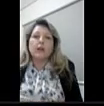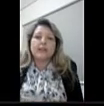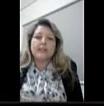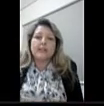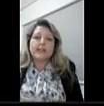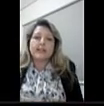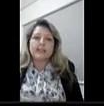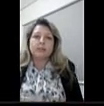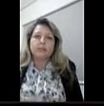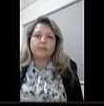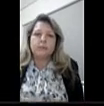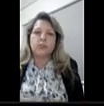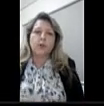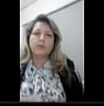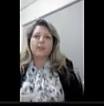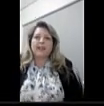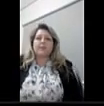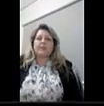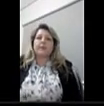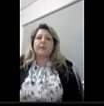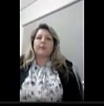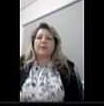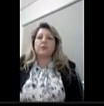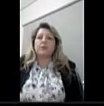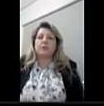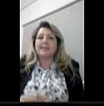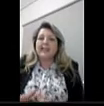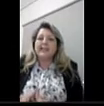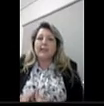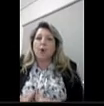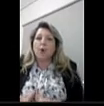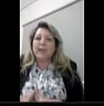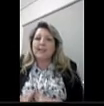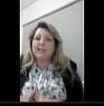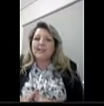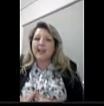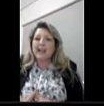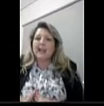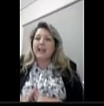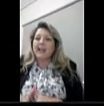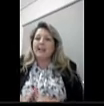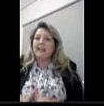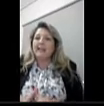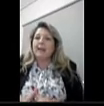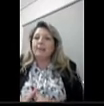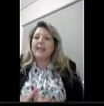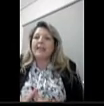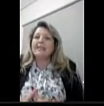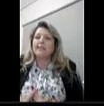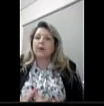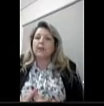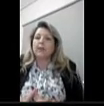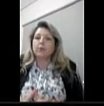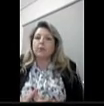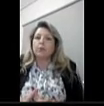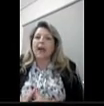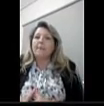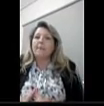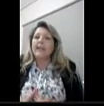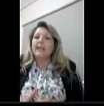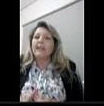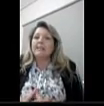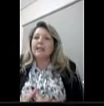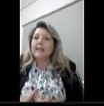organização de objetos e informações. Então, organizar na mesa do aluno